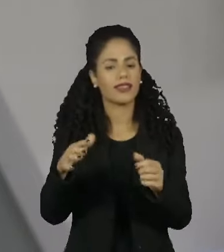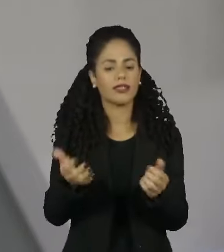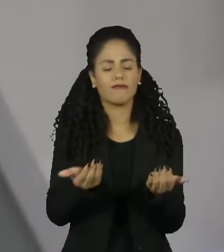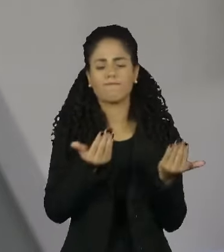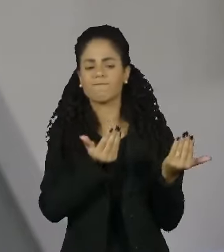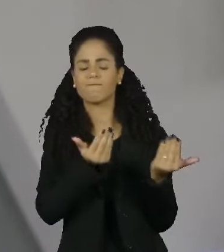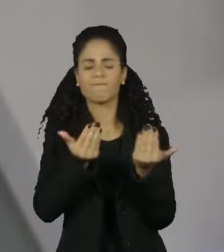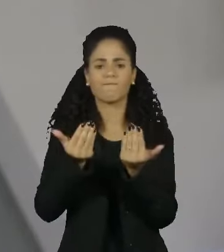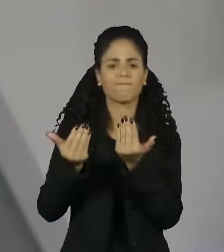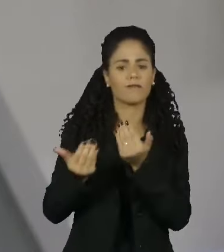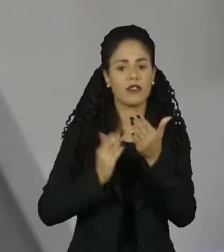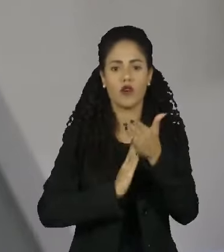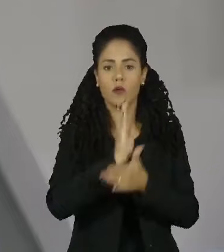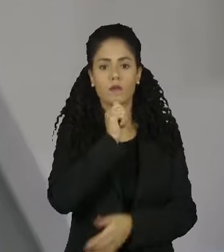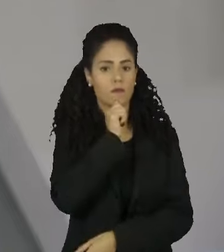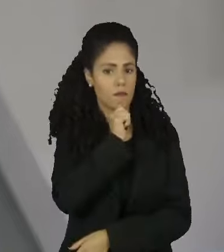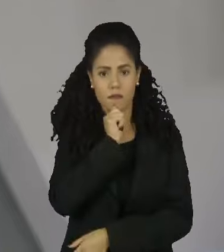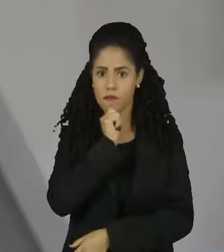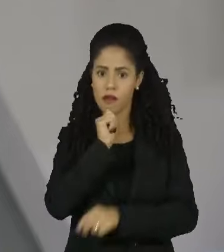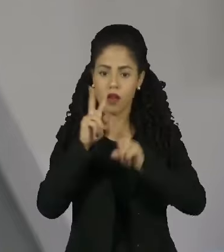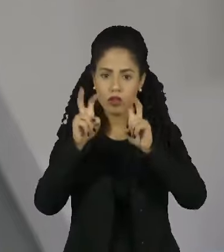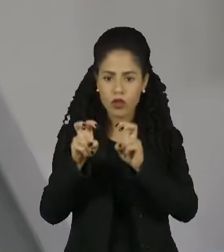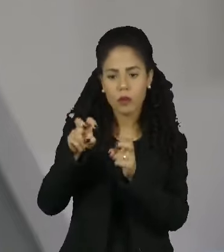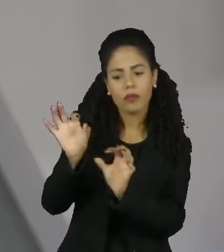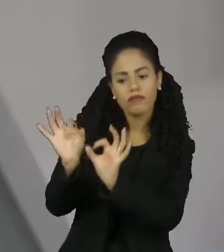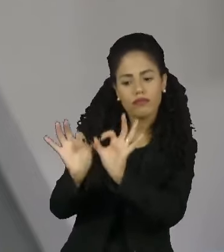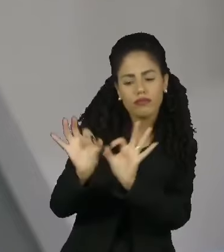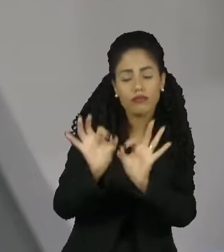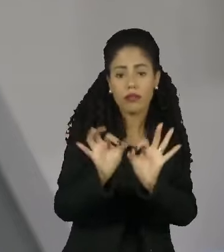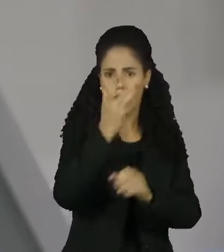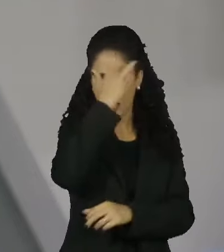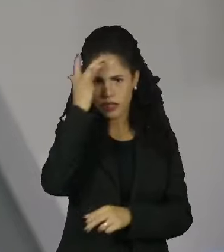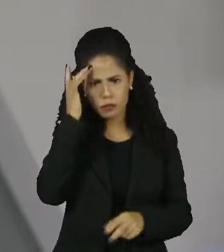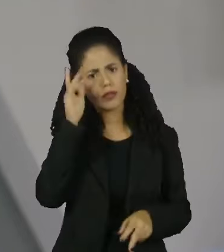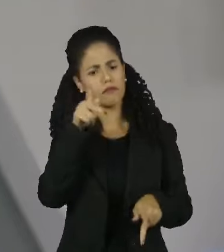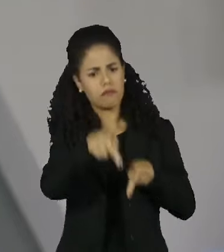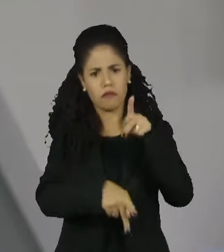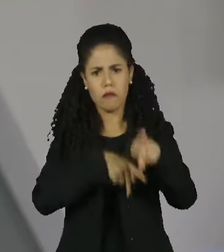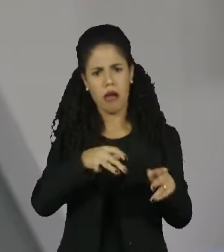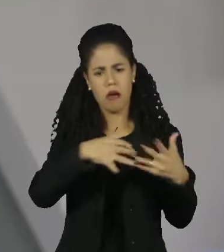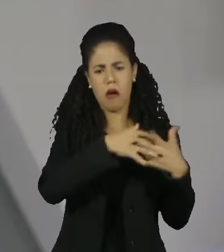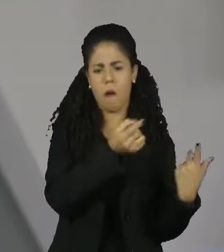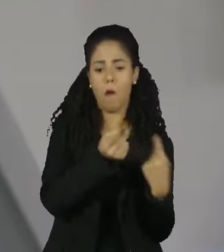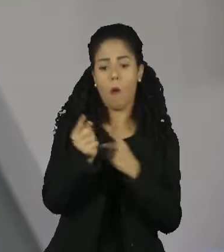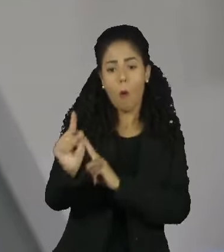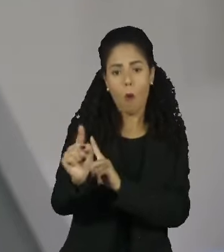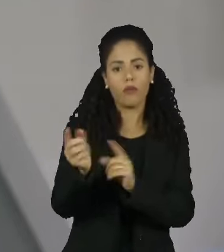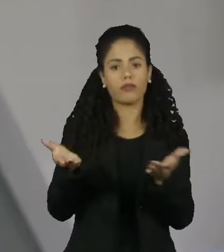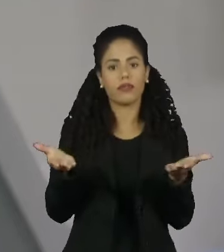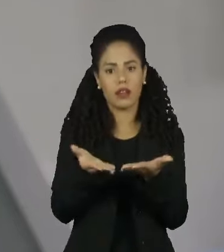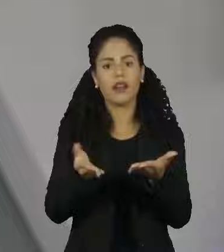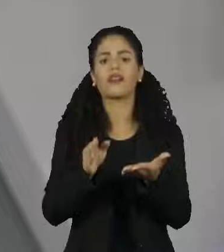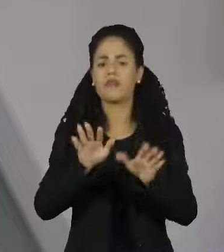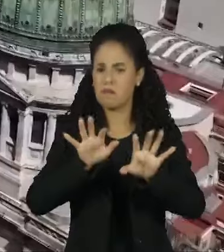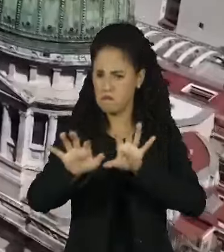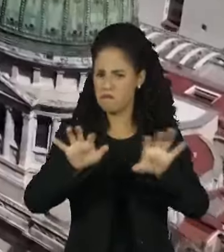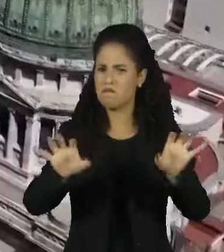incerteza da aprovação do pacote. Nas ruas, trabalhadores protestaram contra as medidas que vão atingi-los em